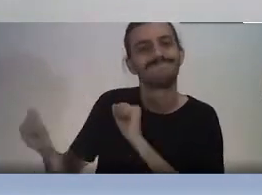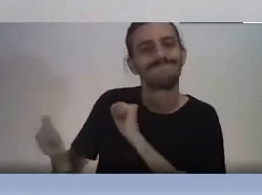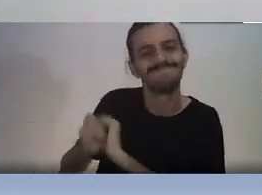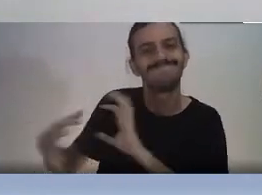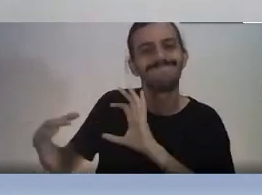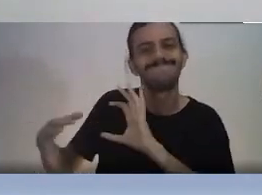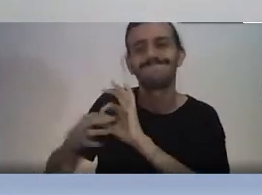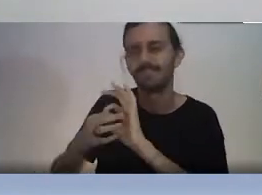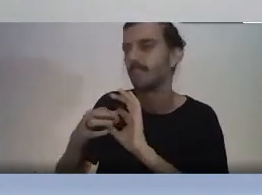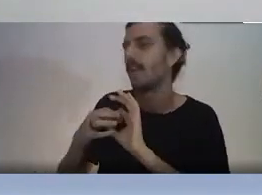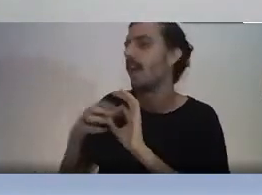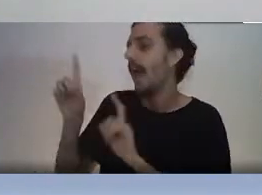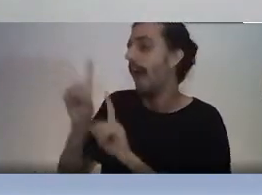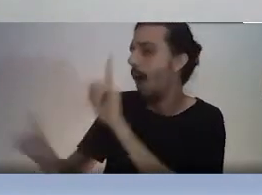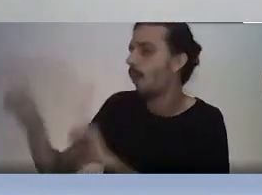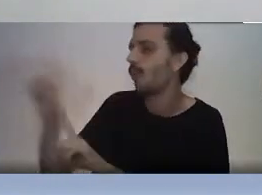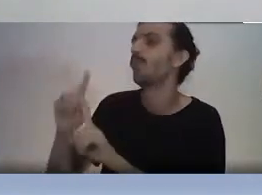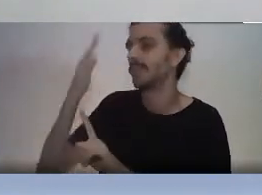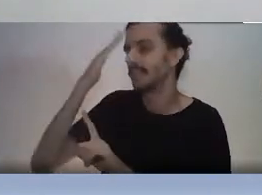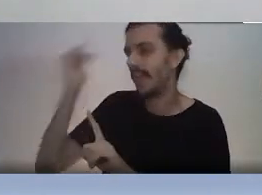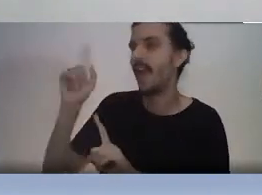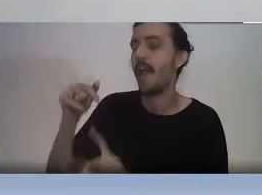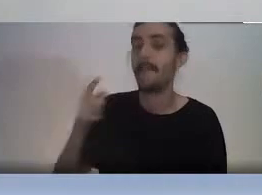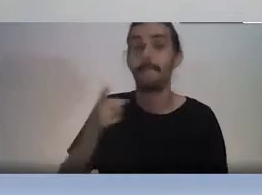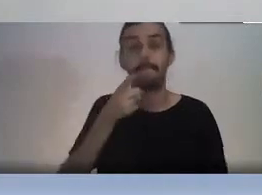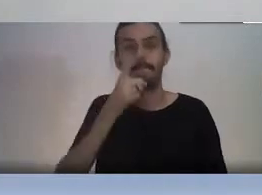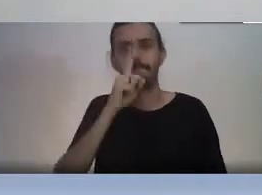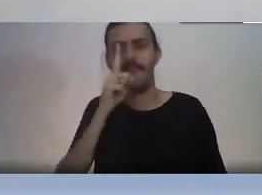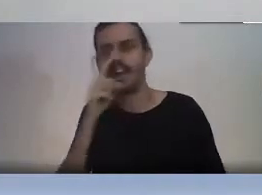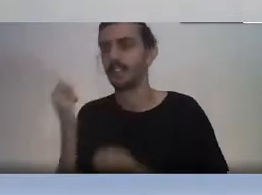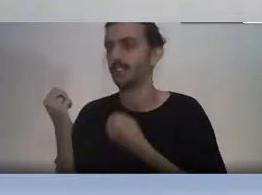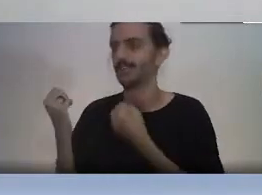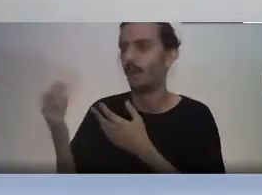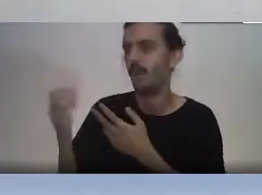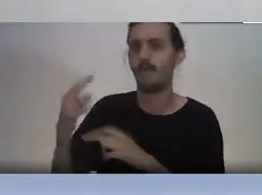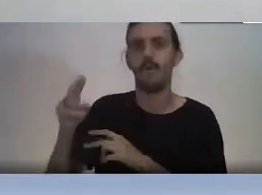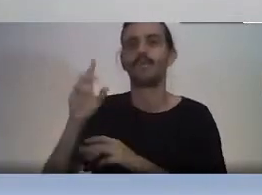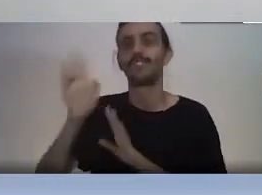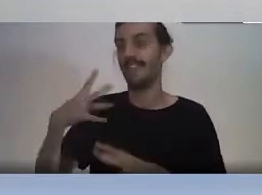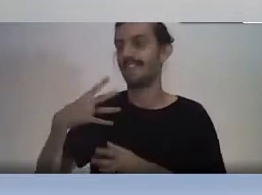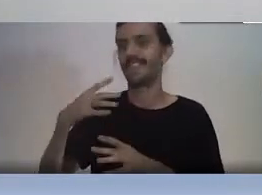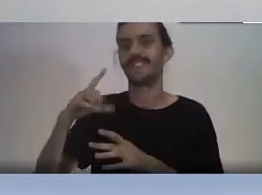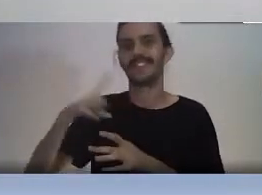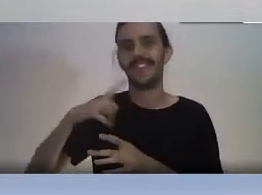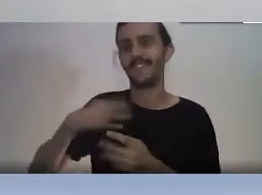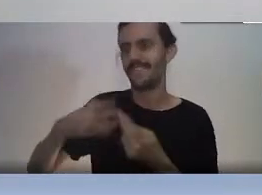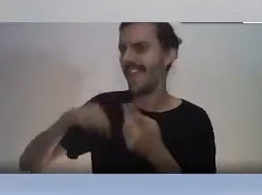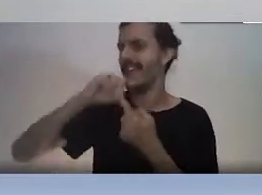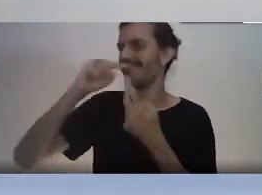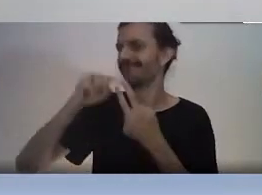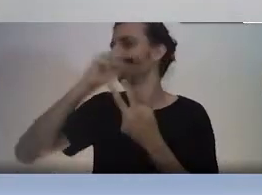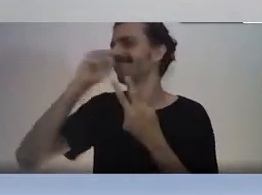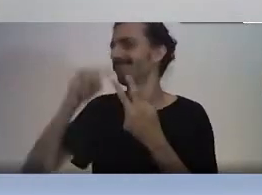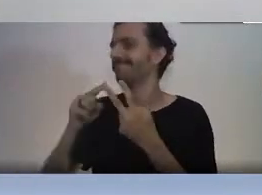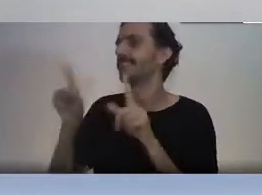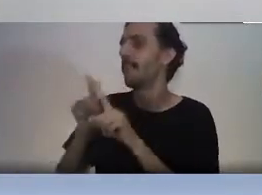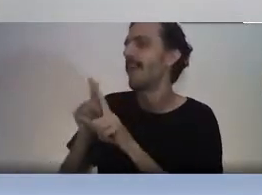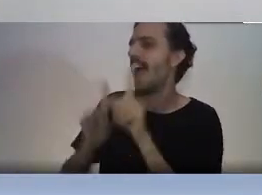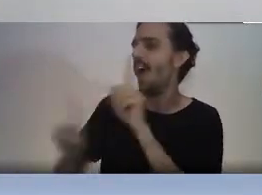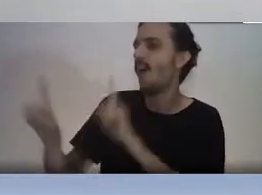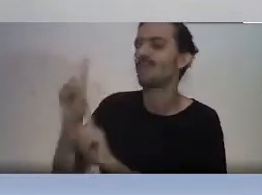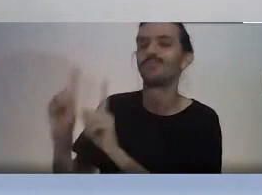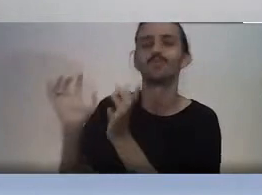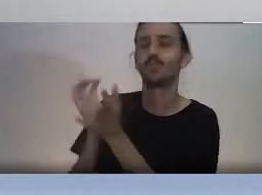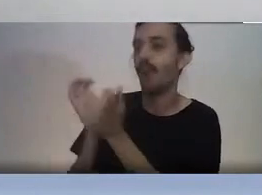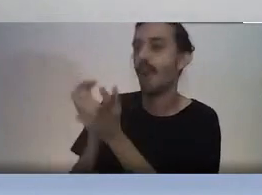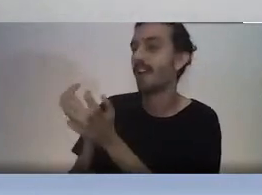a família. Conhecemos mães de primeira viagem e até de segunda viagem. Vimos colegas encontrar o amor e querer dividir